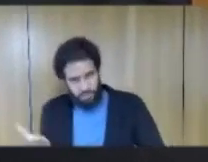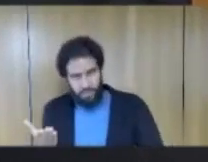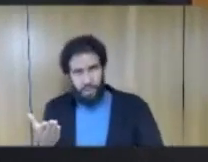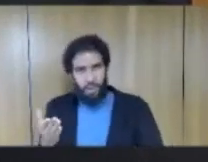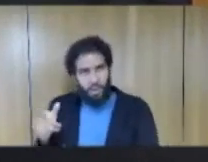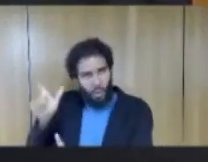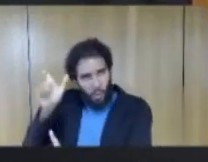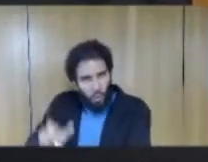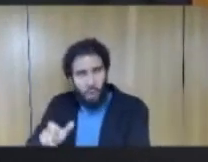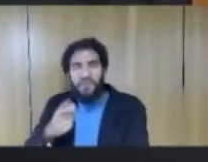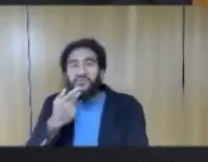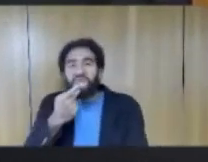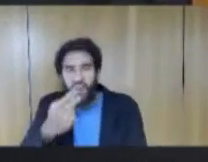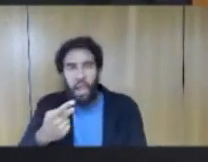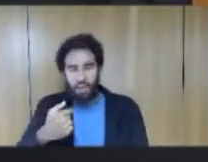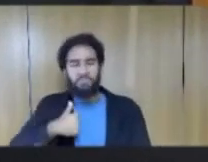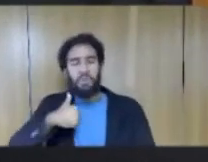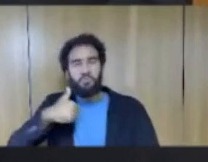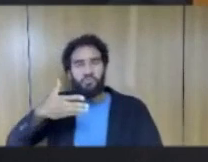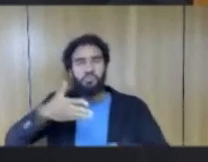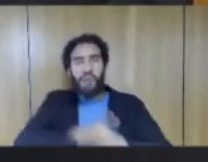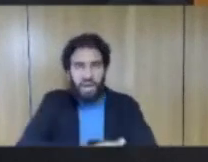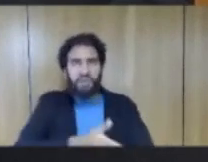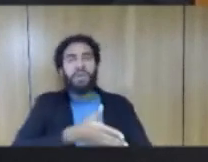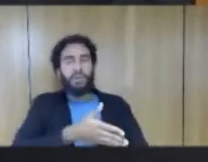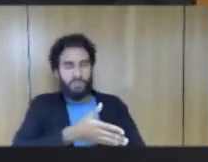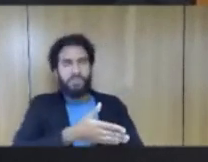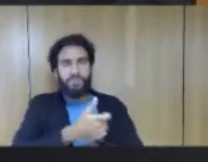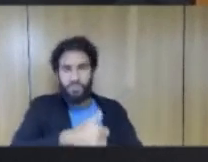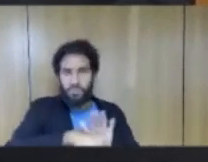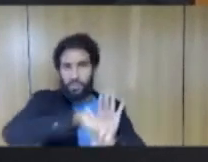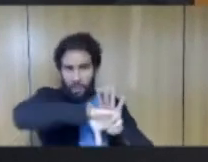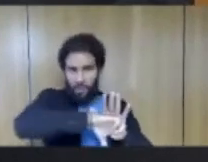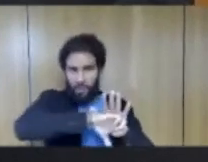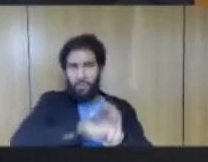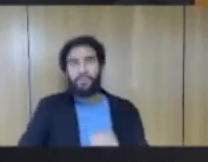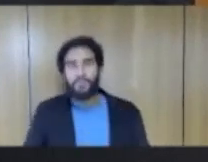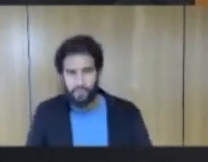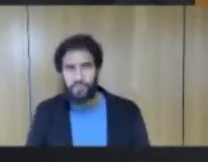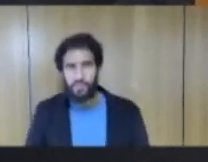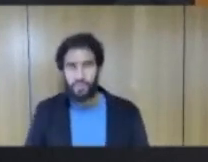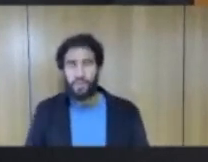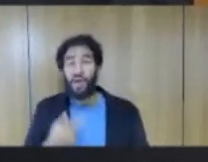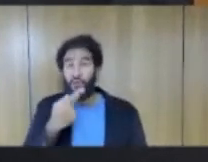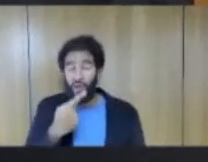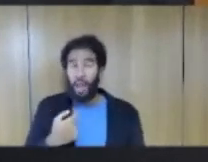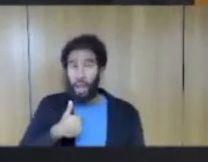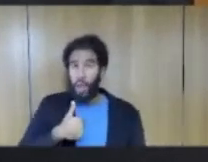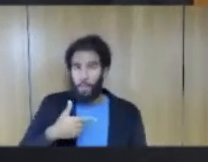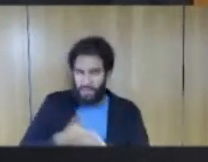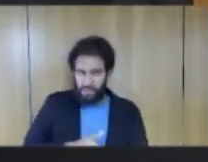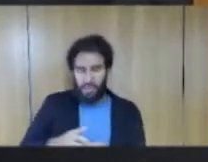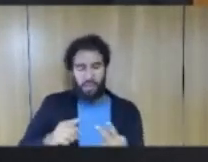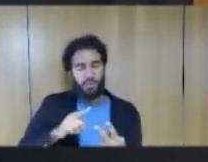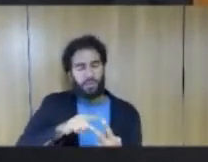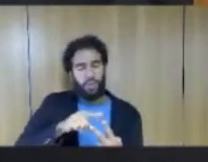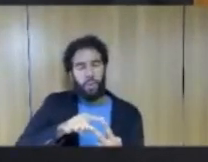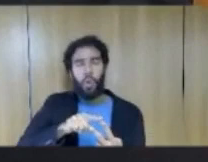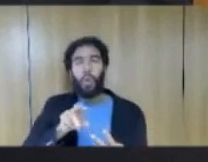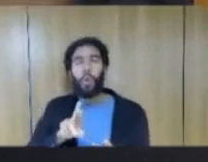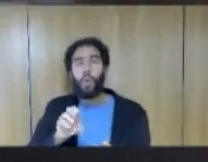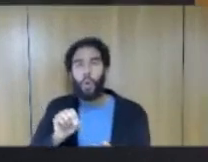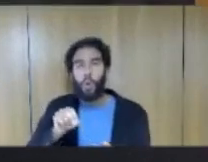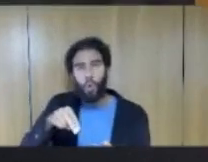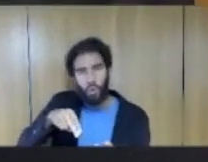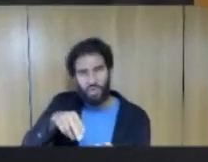confirma sua própria participação ele confirma a participação de Rony Lessa e